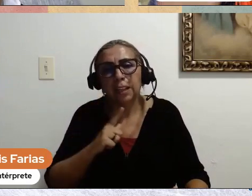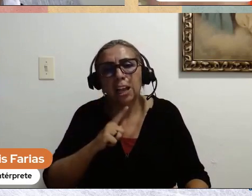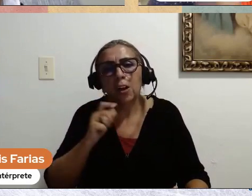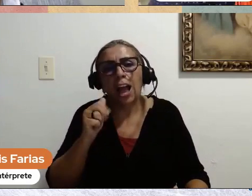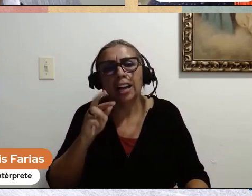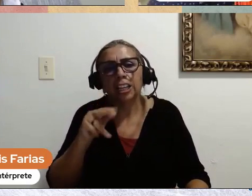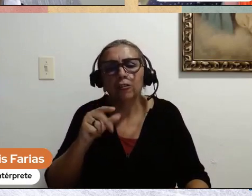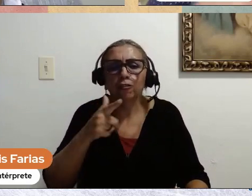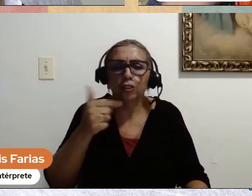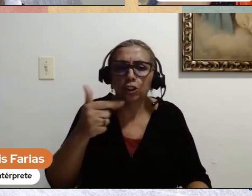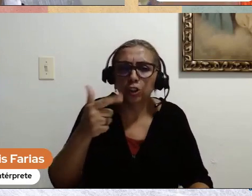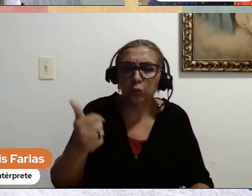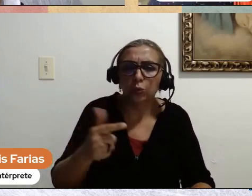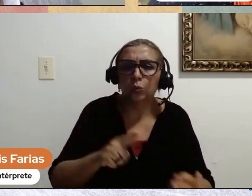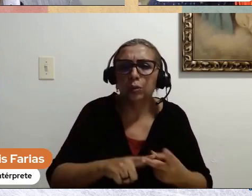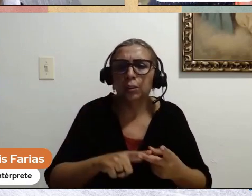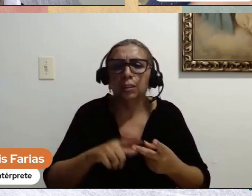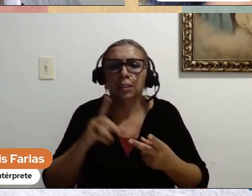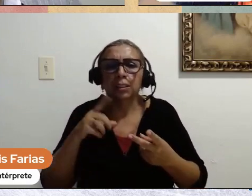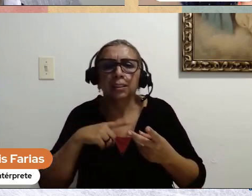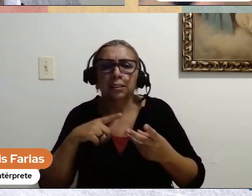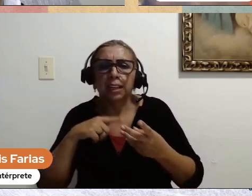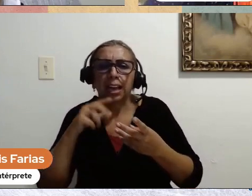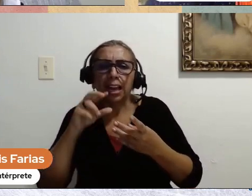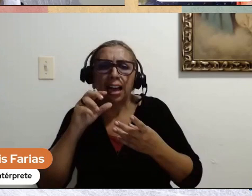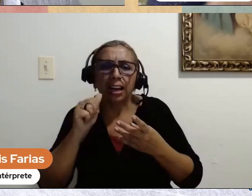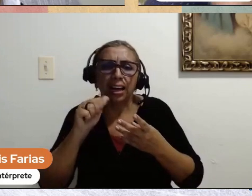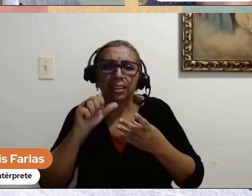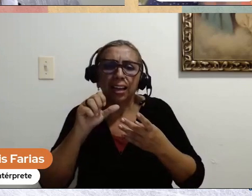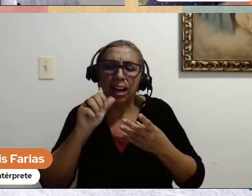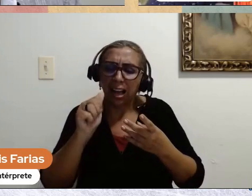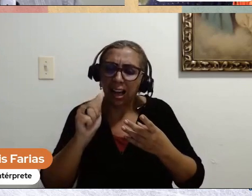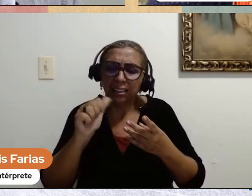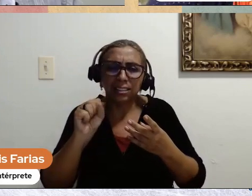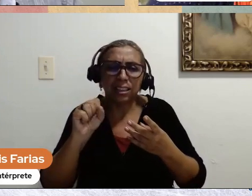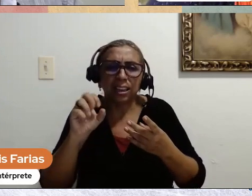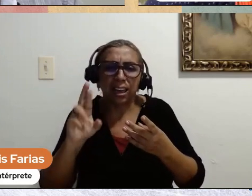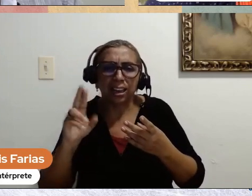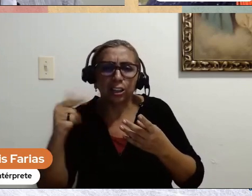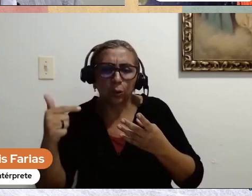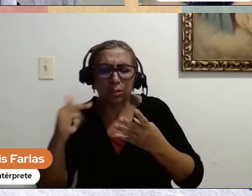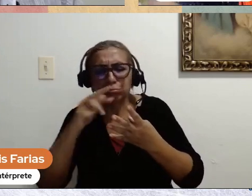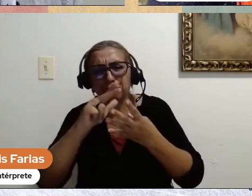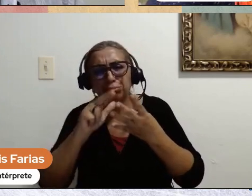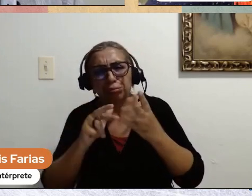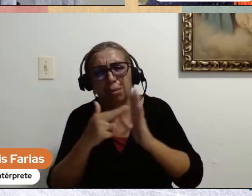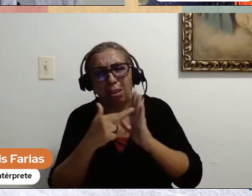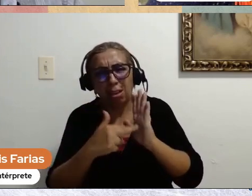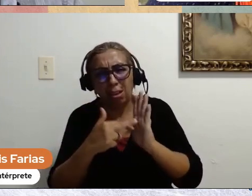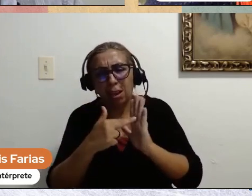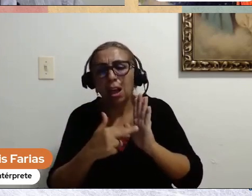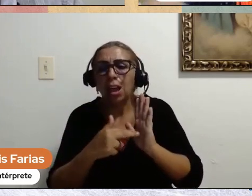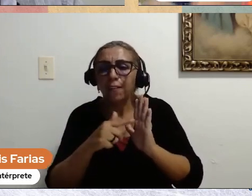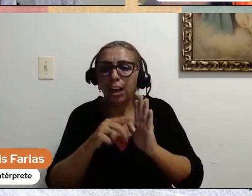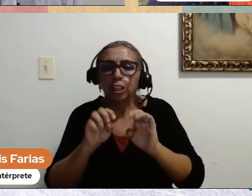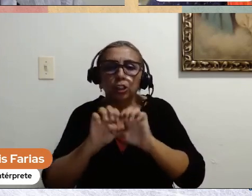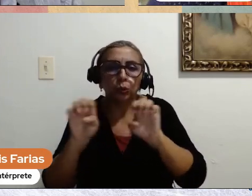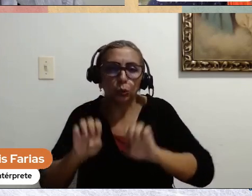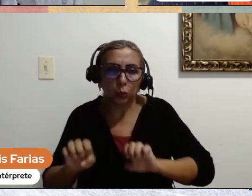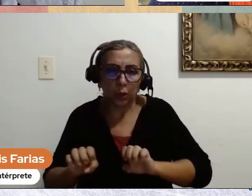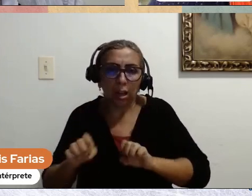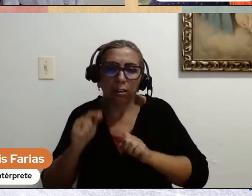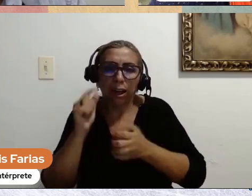21, tem o Dublin Core, tem o ACR2, todas essas normas, elas vão estruturar os elementos para poder